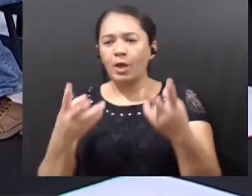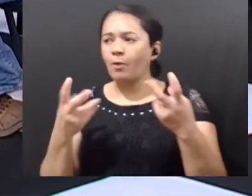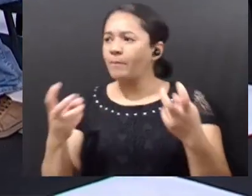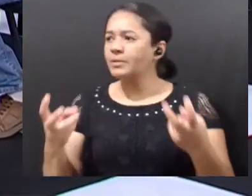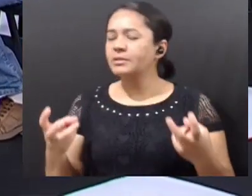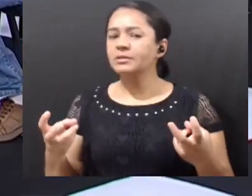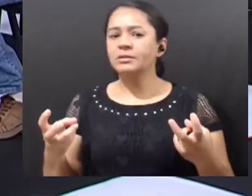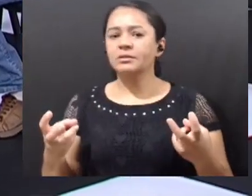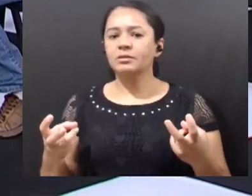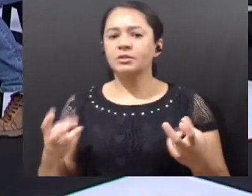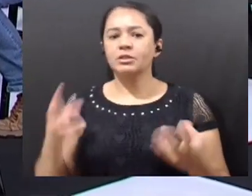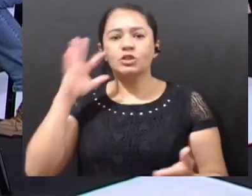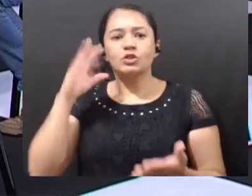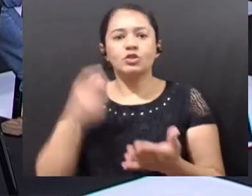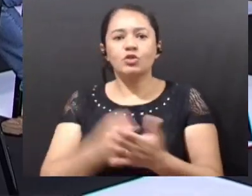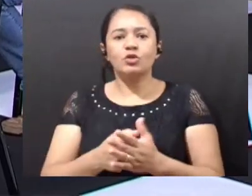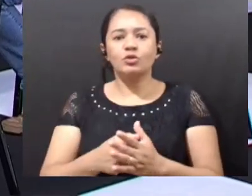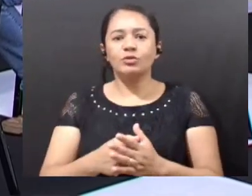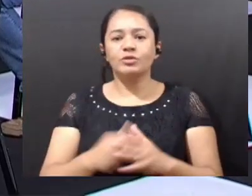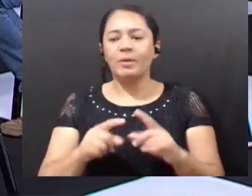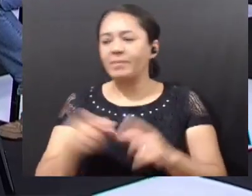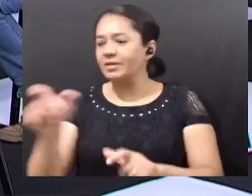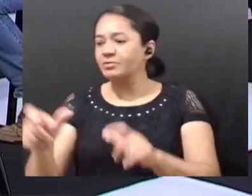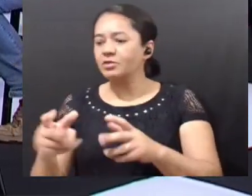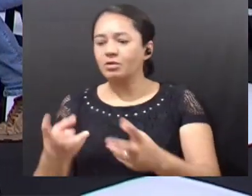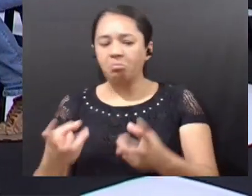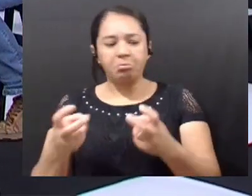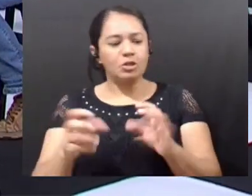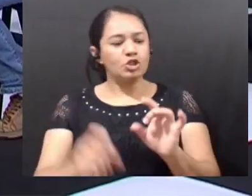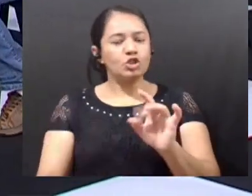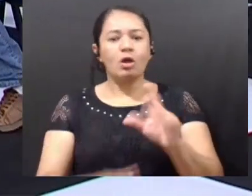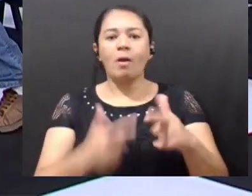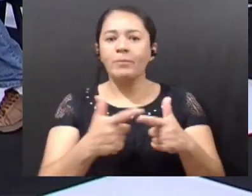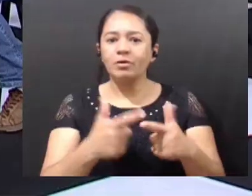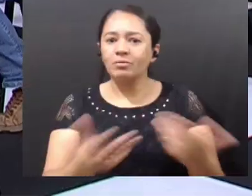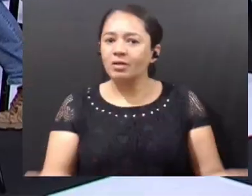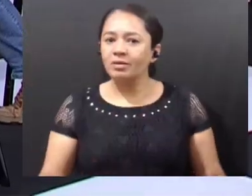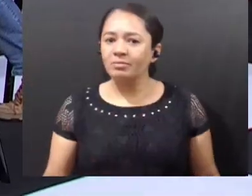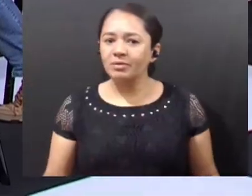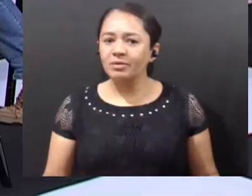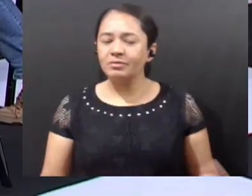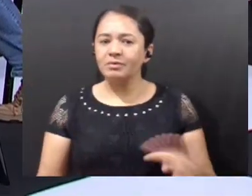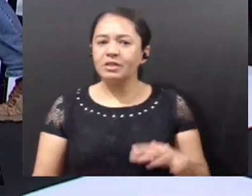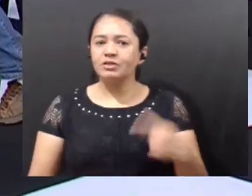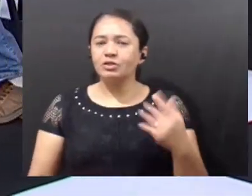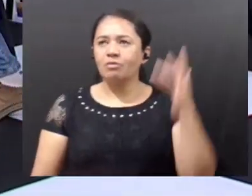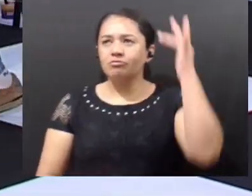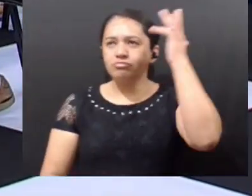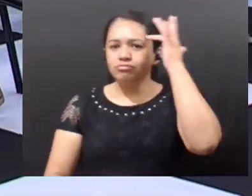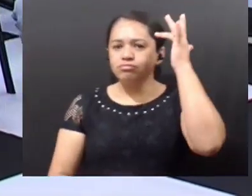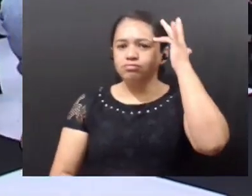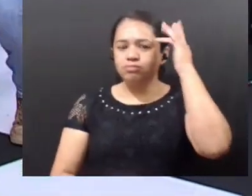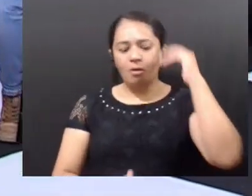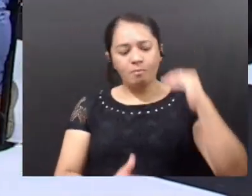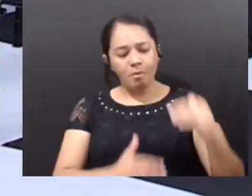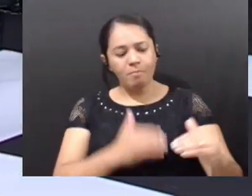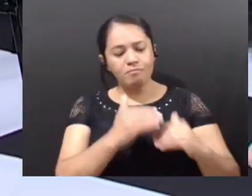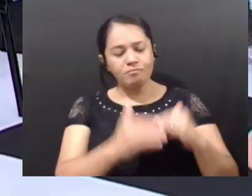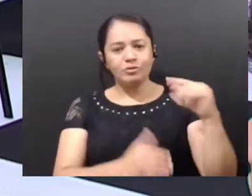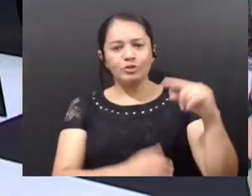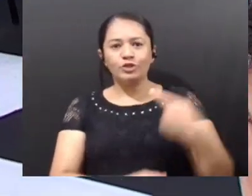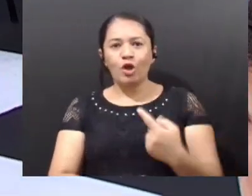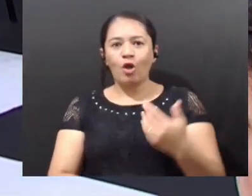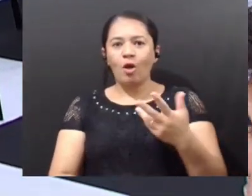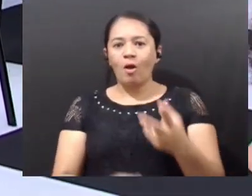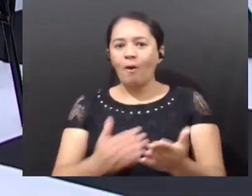soluções onde todos viam um problema. Às vezes quando a gente vai amadurecendo, crescendo, a gente começa a ficar mais receoso,